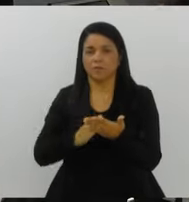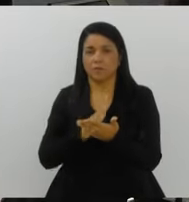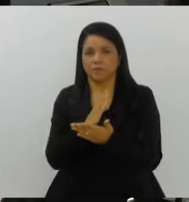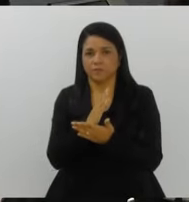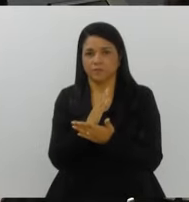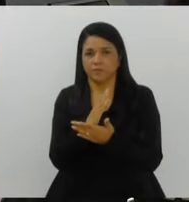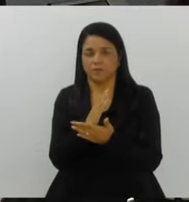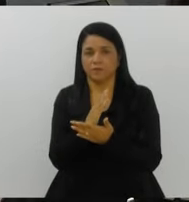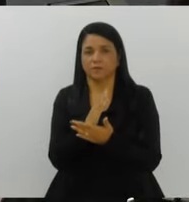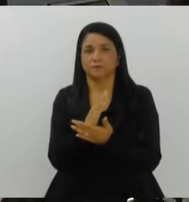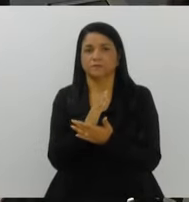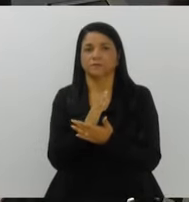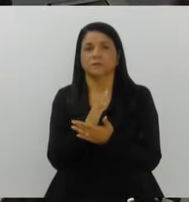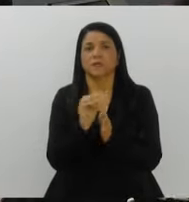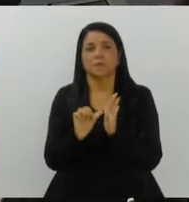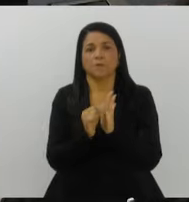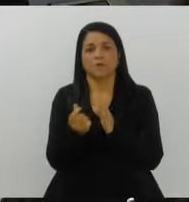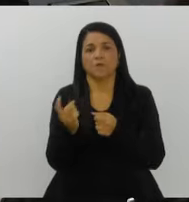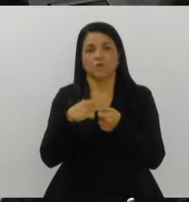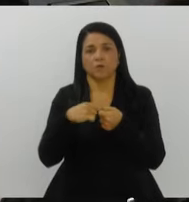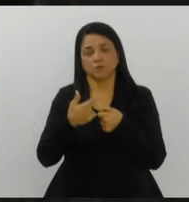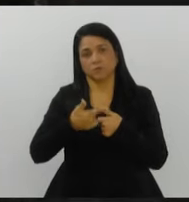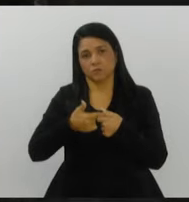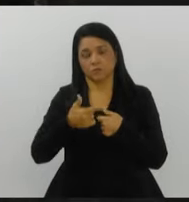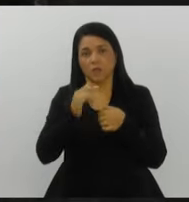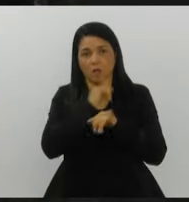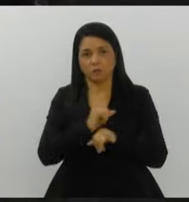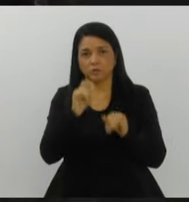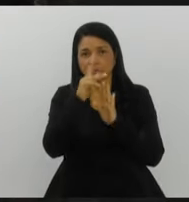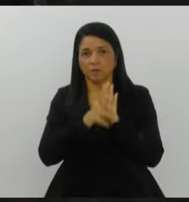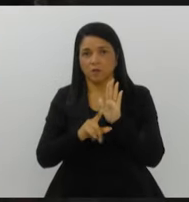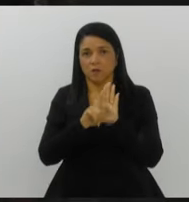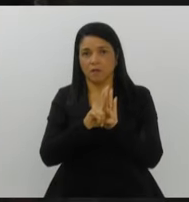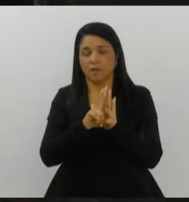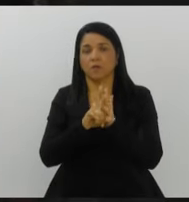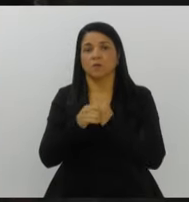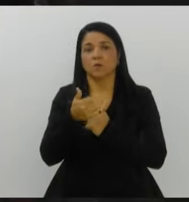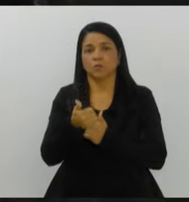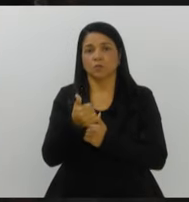estão. Aprovado em primeira, retorno em segunda. Anuncio o projeto de lei número